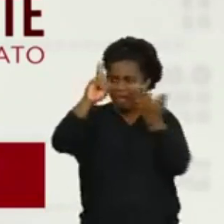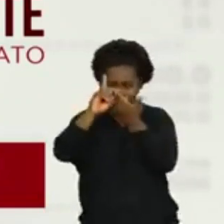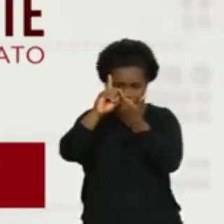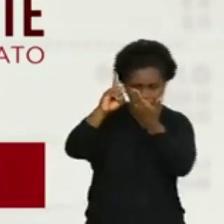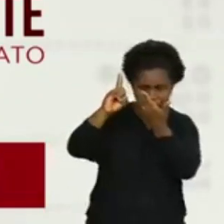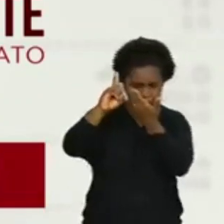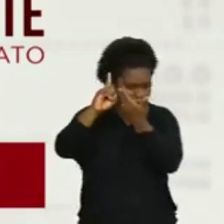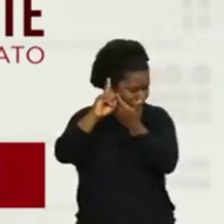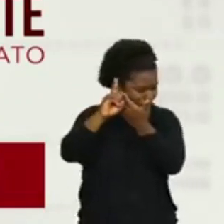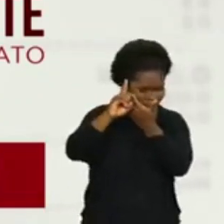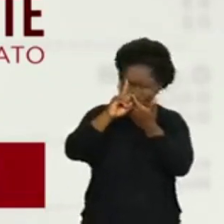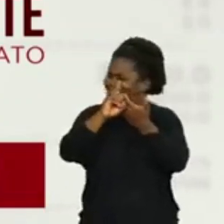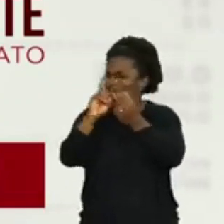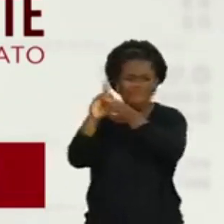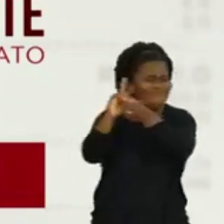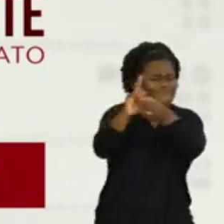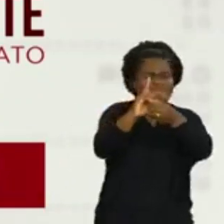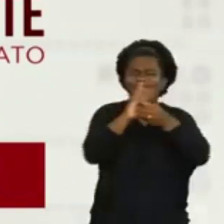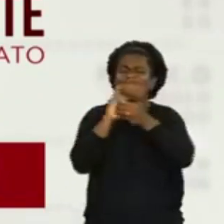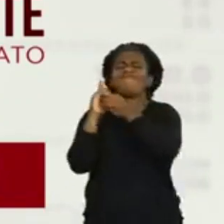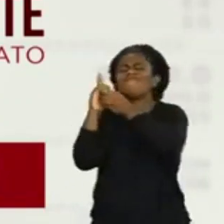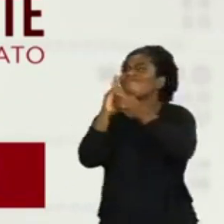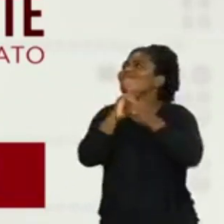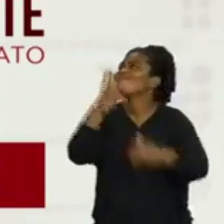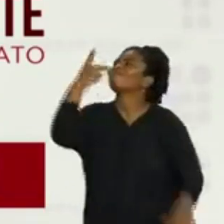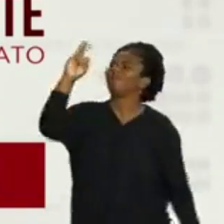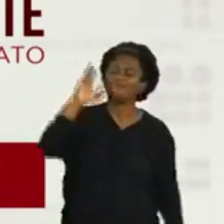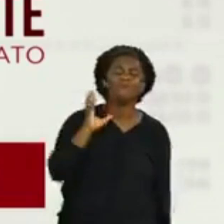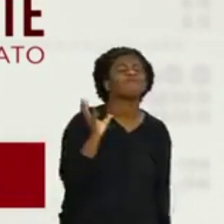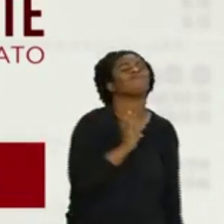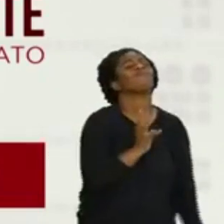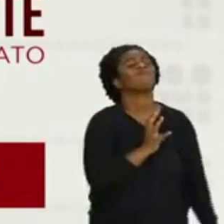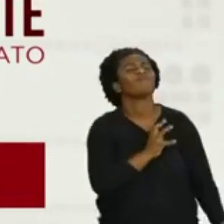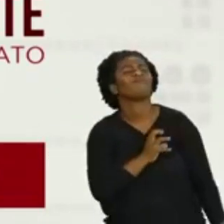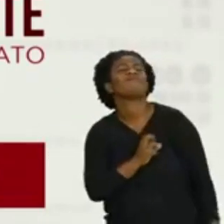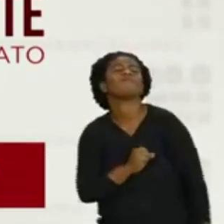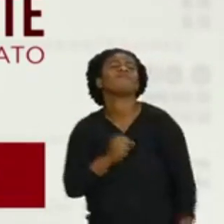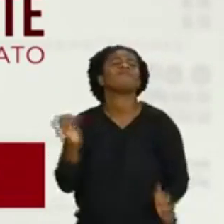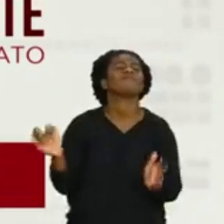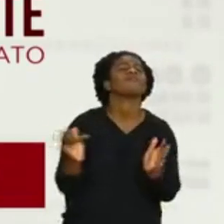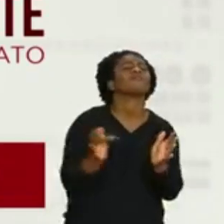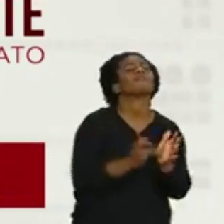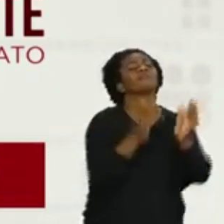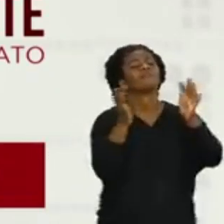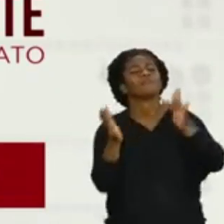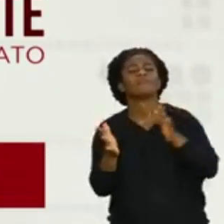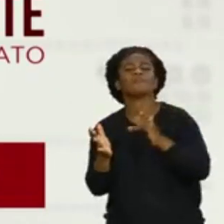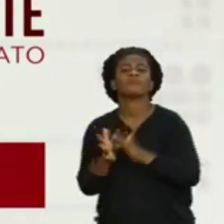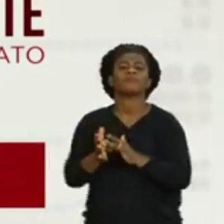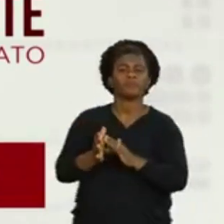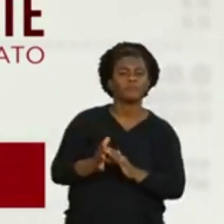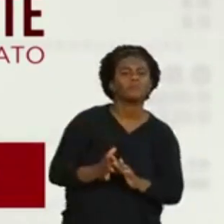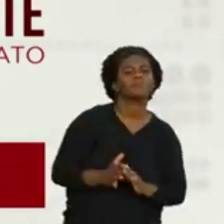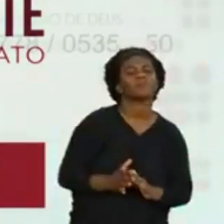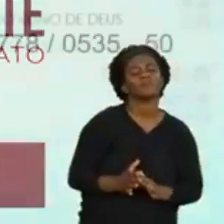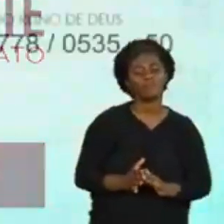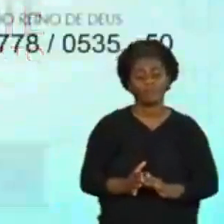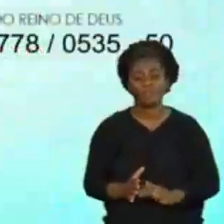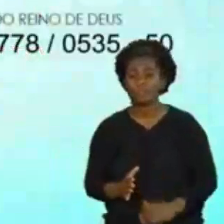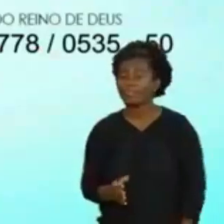Nada vai nos separar do teu amor, Jesus.